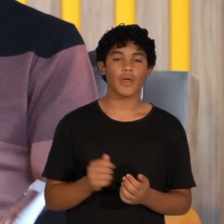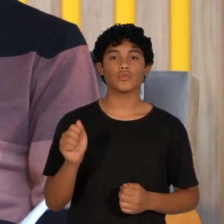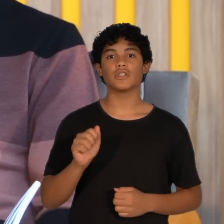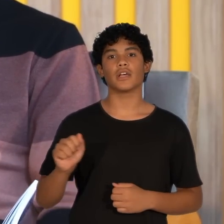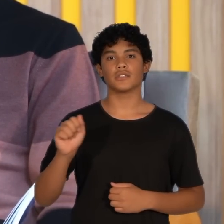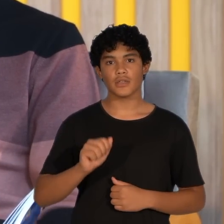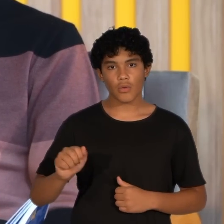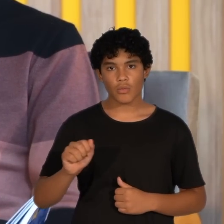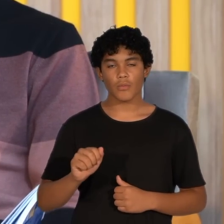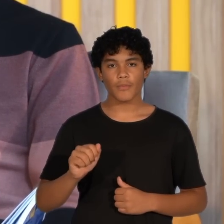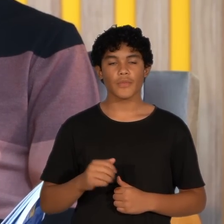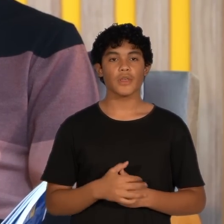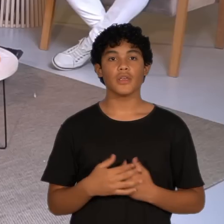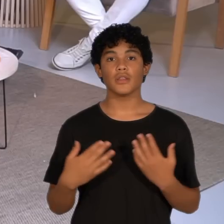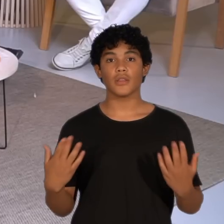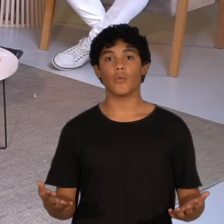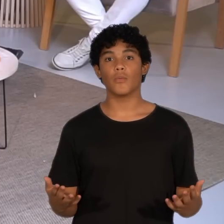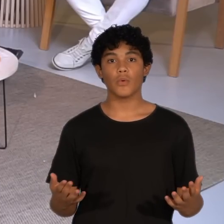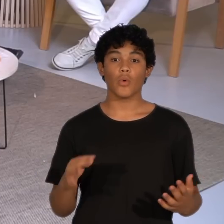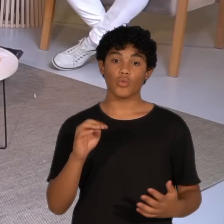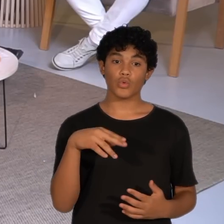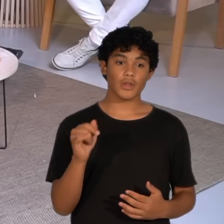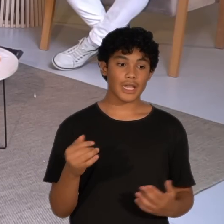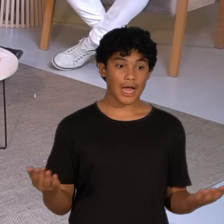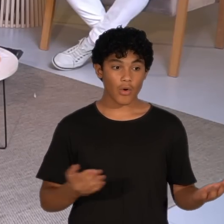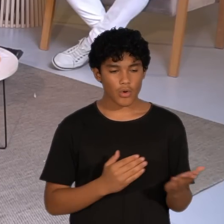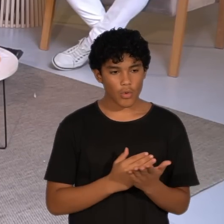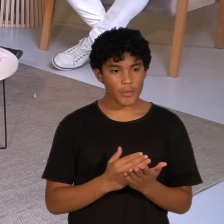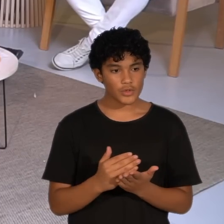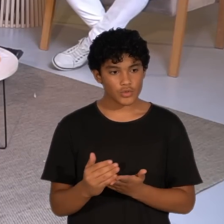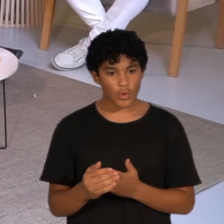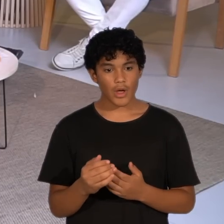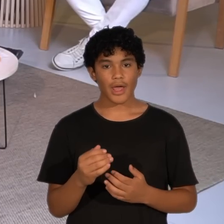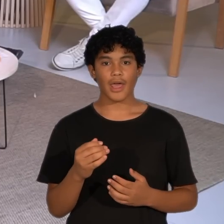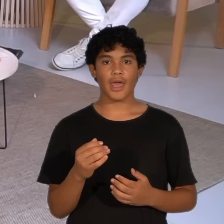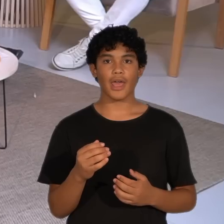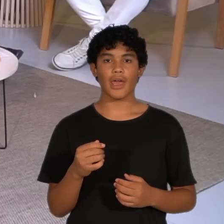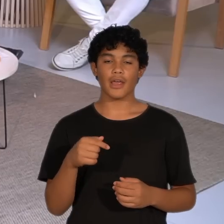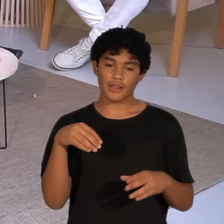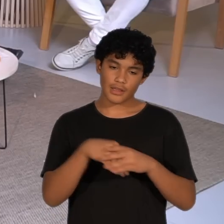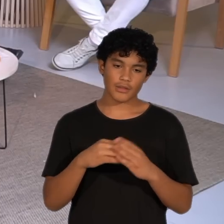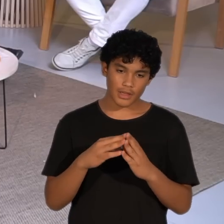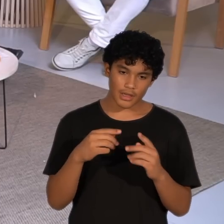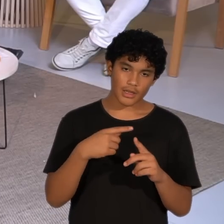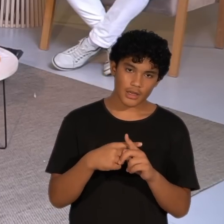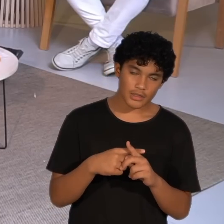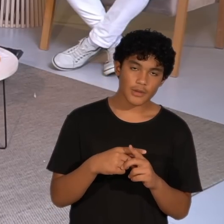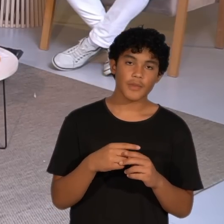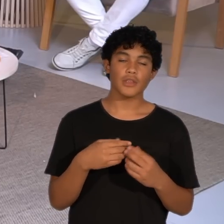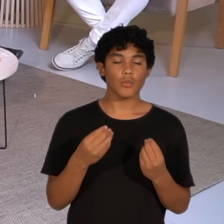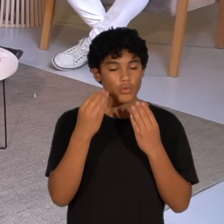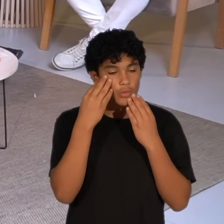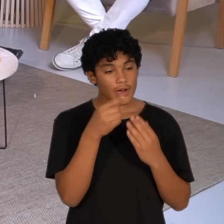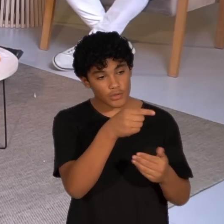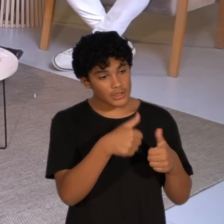nossas associações. É assim, né, Tony, que funciona. E o Tony, ele está começando agora a carreira e nós te agradecemos por você estar